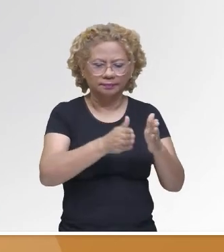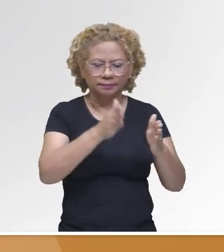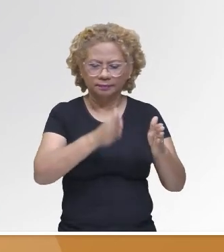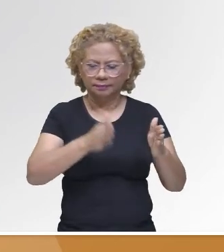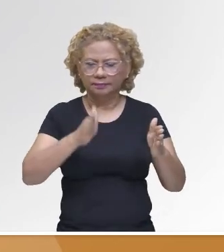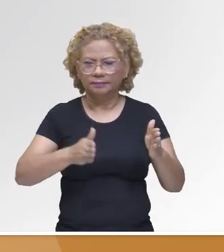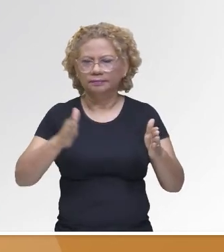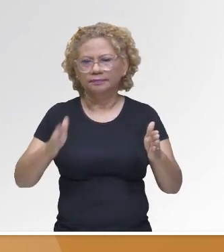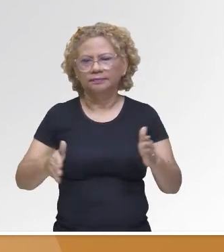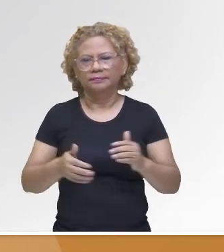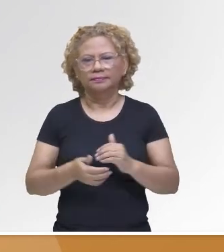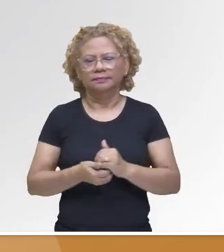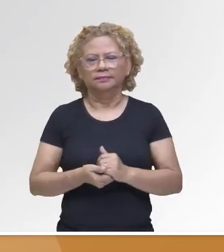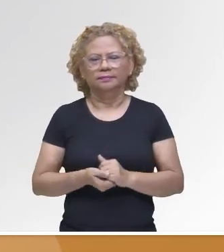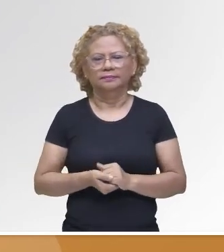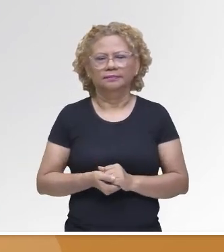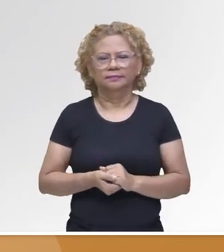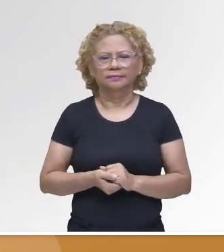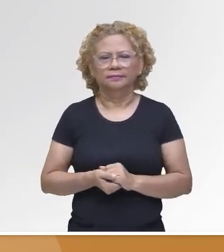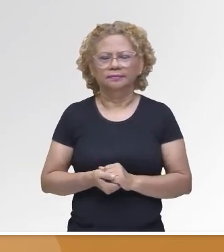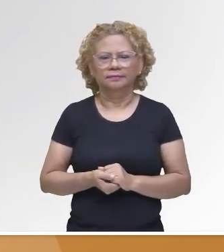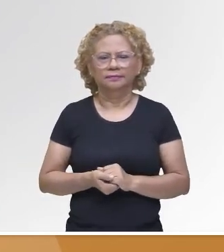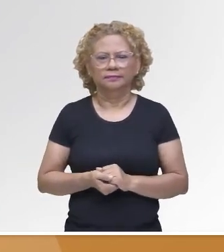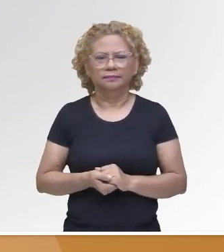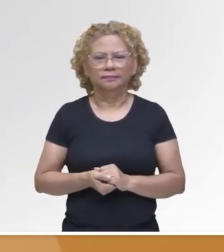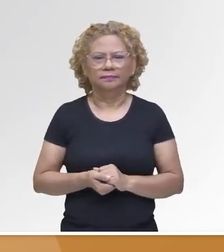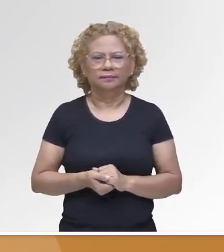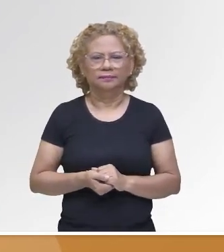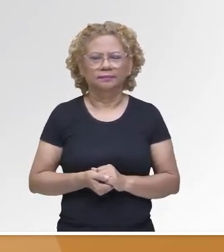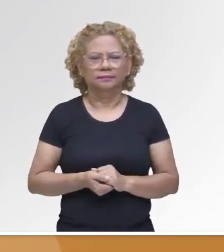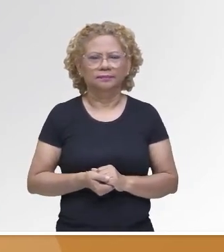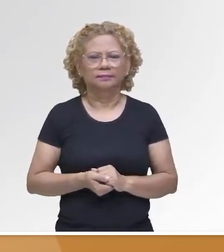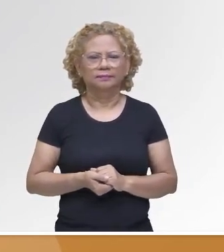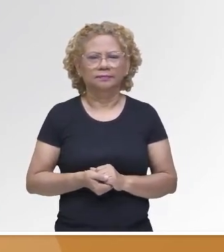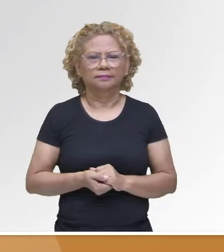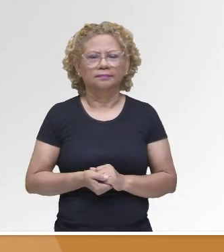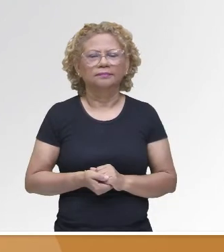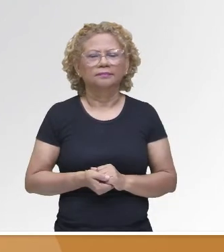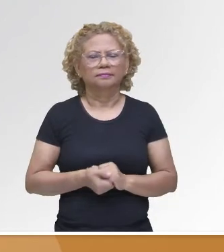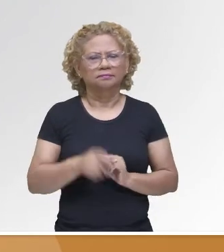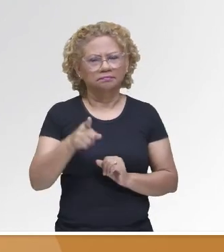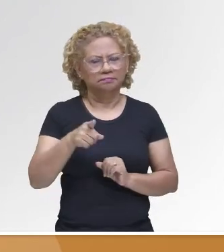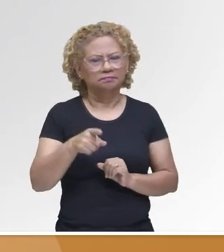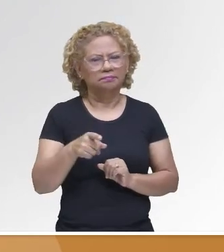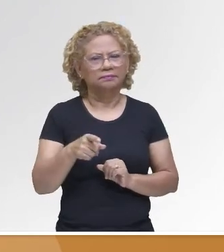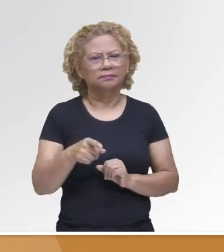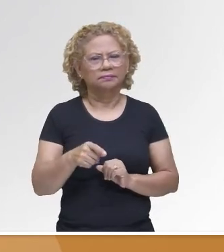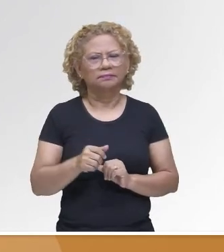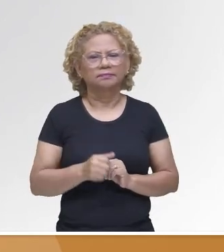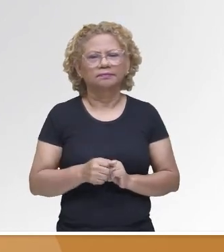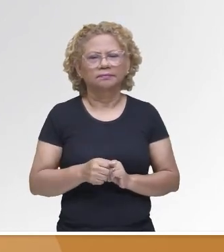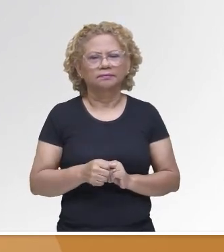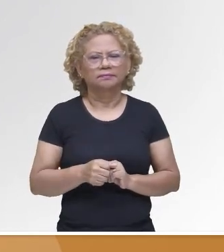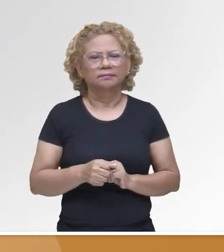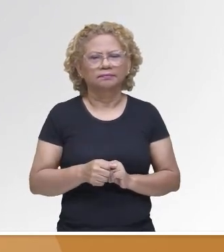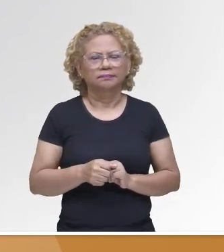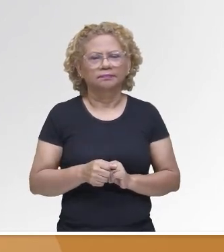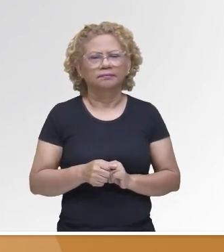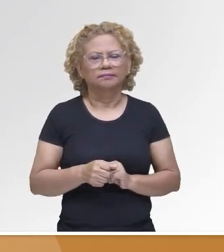social, né? Você vai buscar, você vai seguir aí, né? E aí começa tudo de novo,